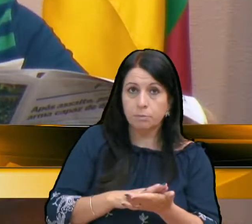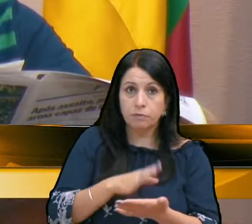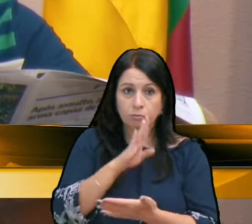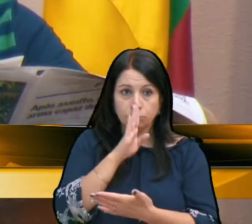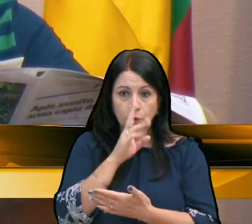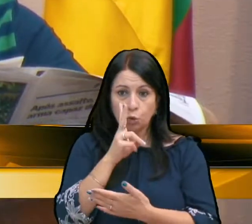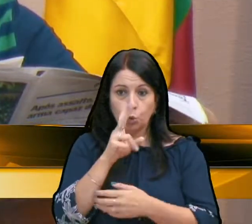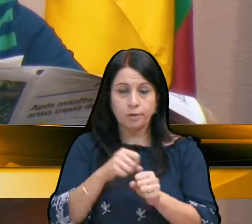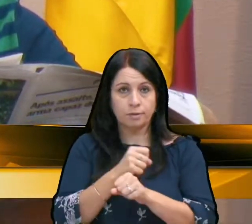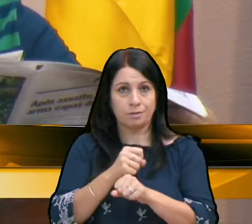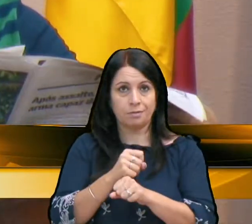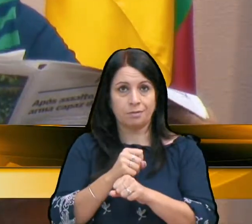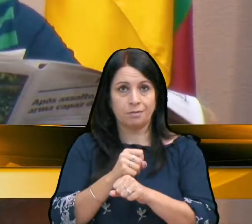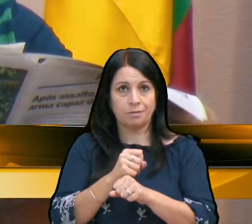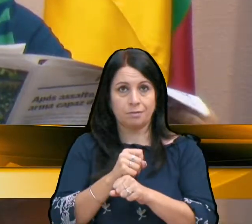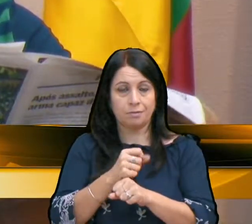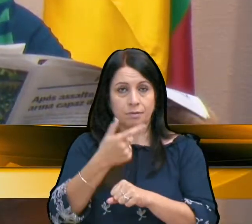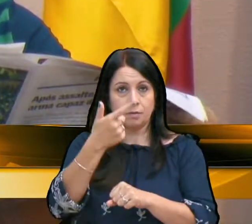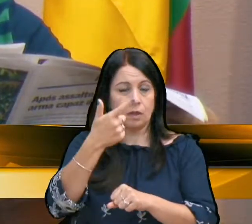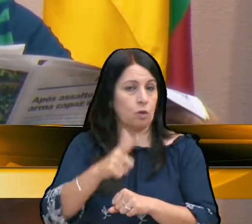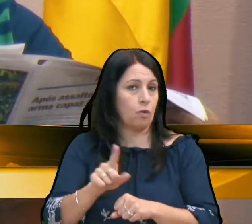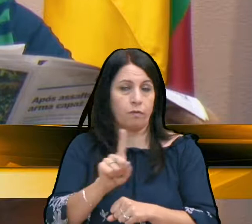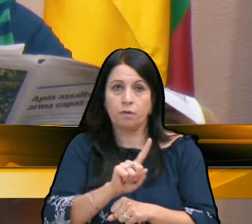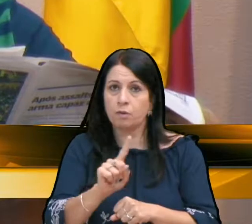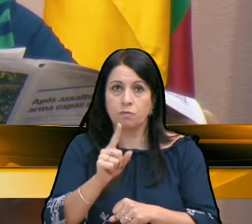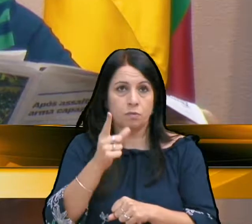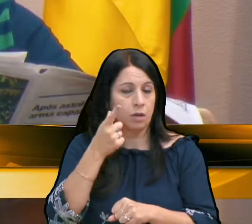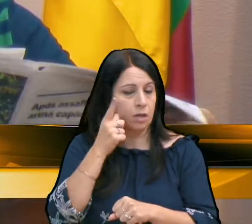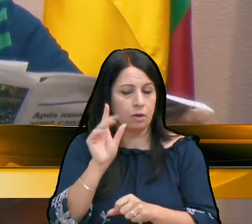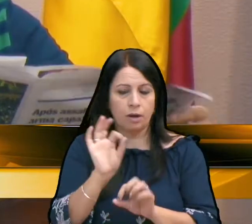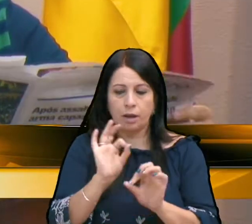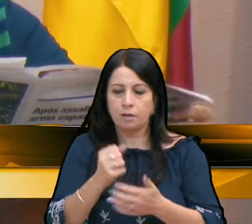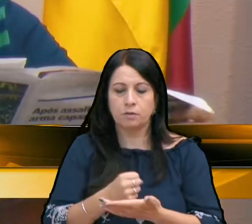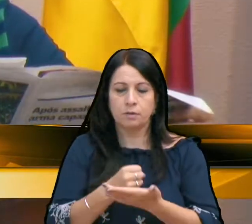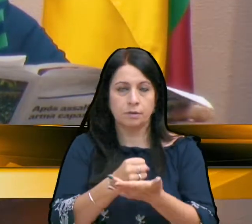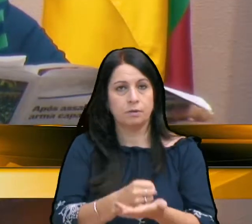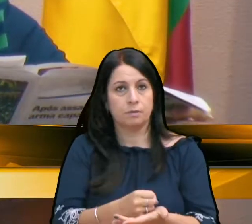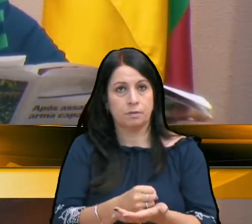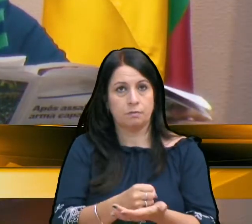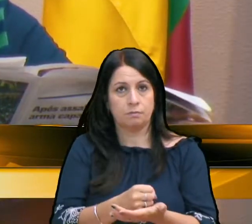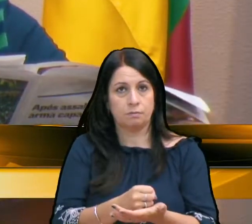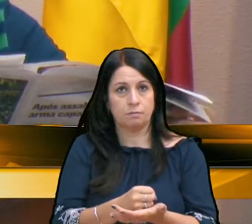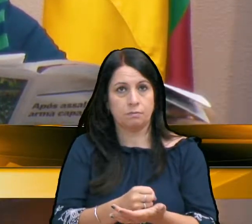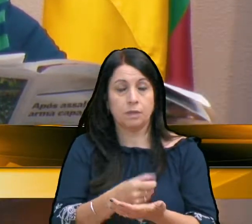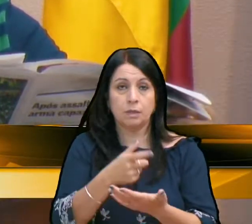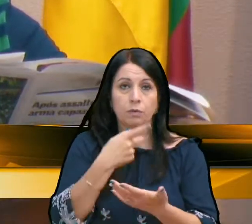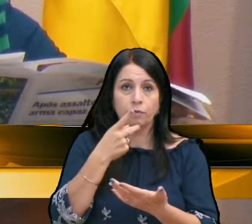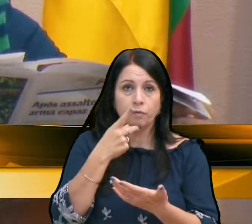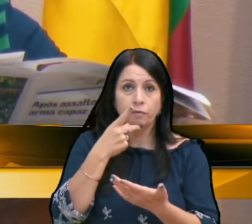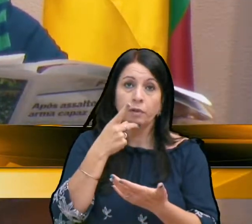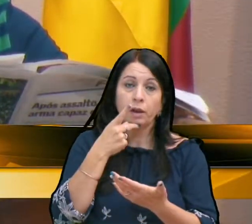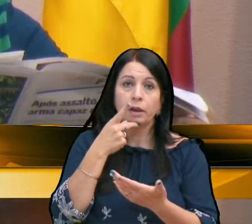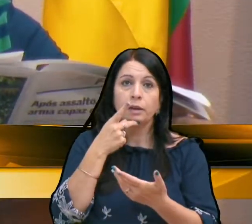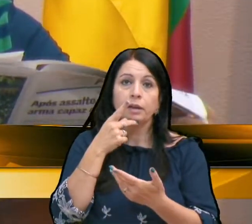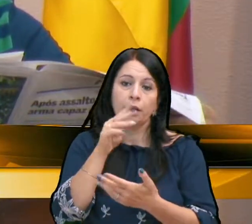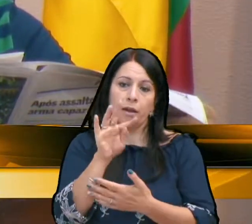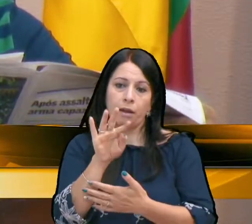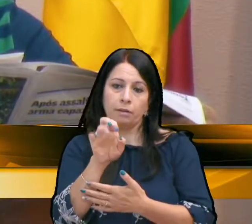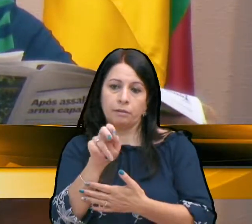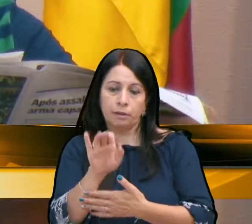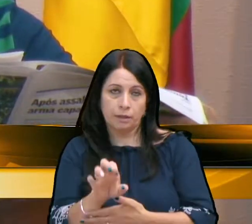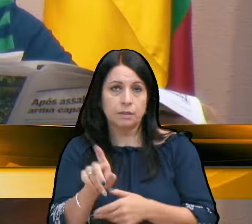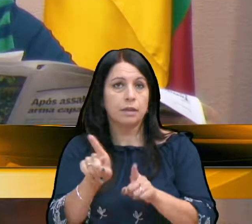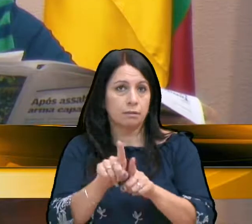2 anos. Outra vez, não receberam nenhum apoio. A tese até é correta. Incentivar